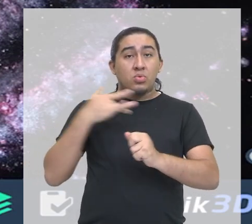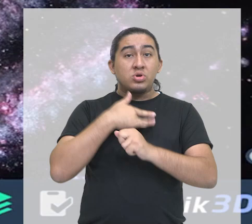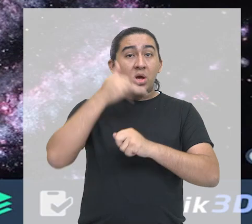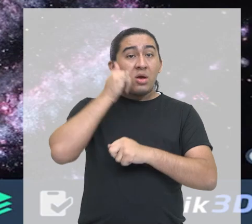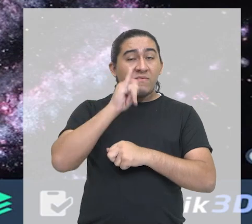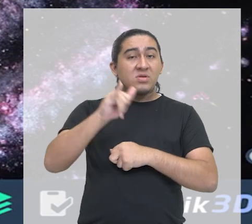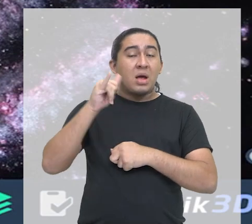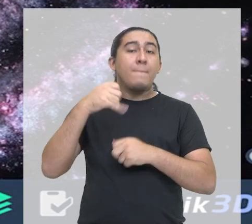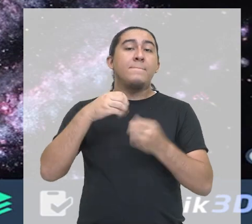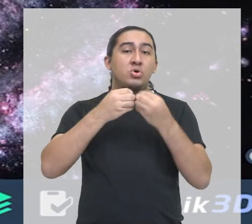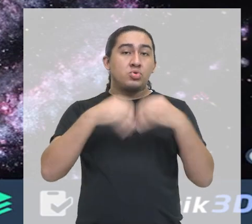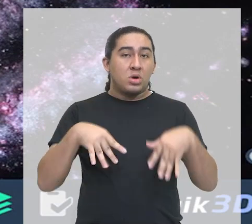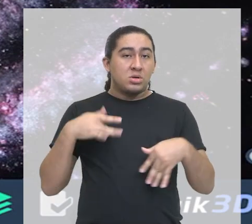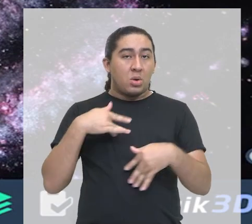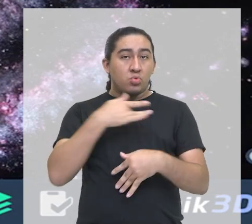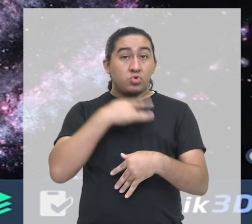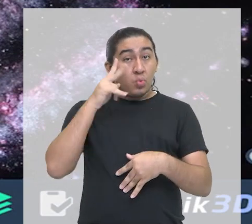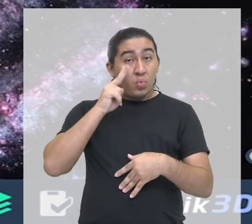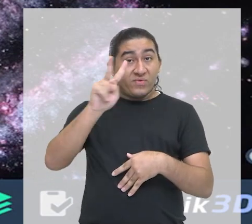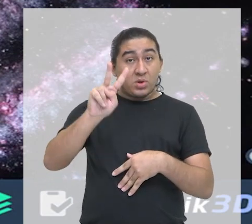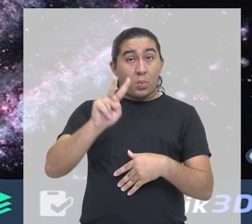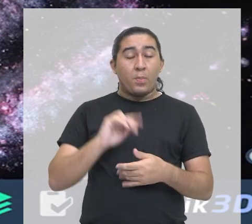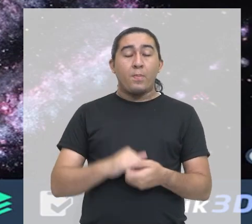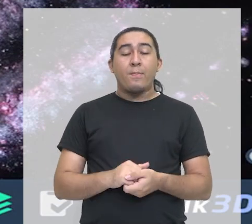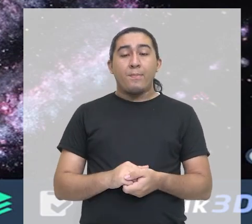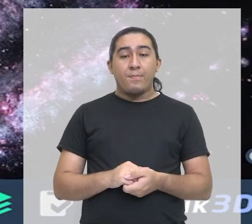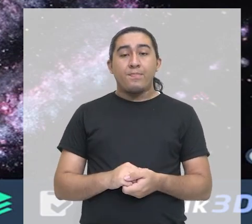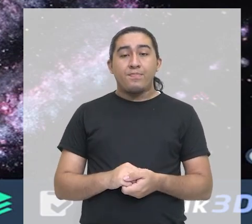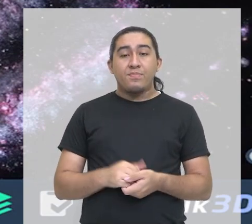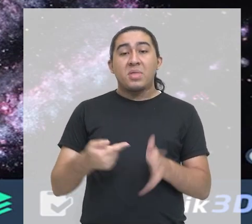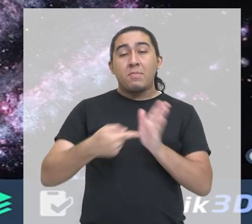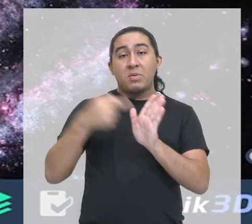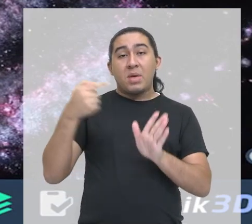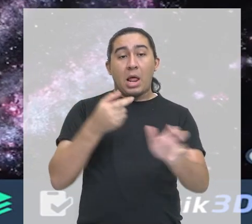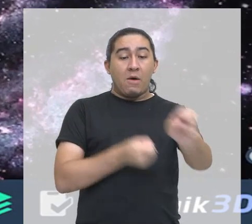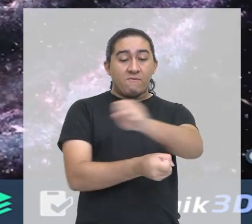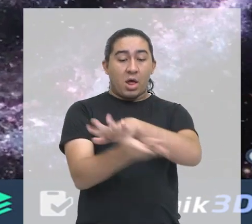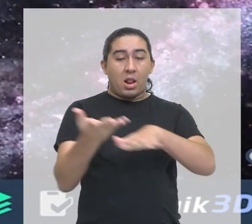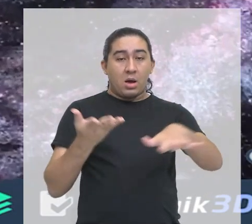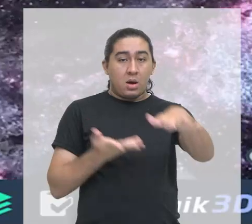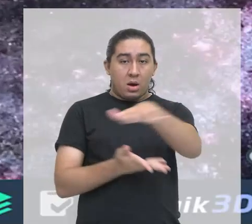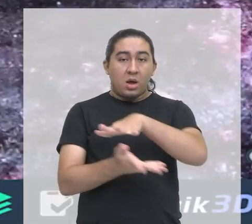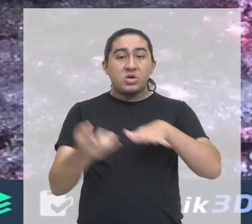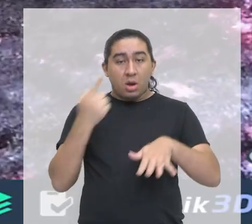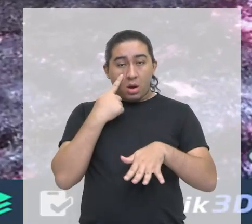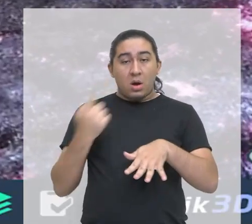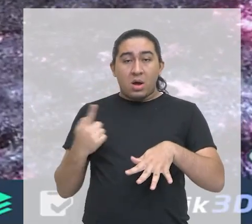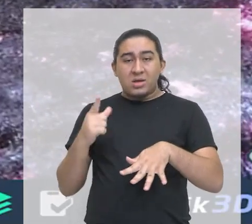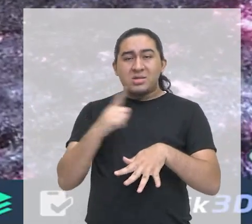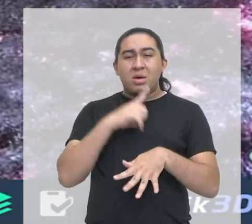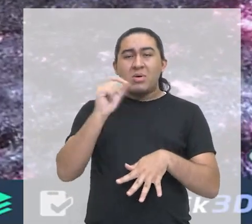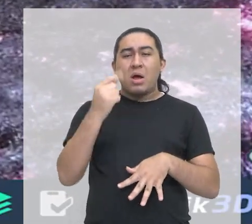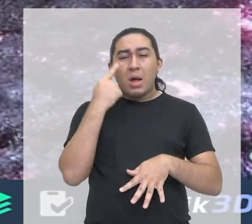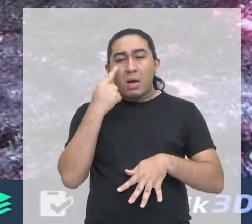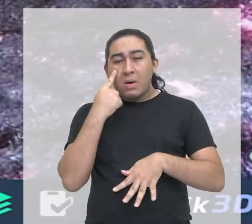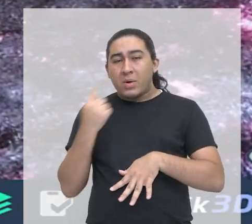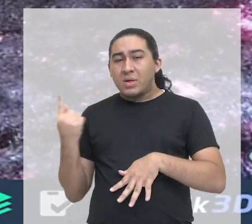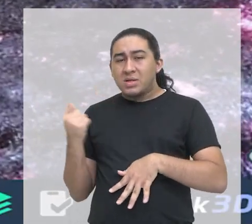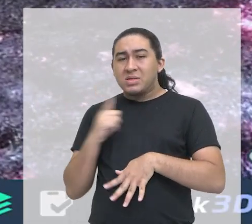danificar a visão. Bom, primeiro a gente começa aqui com a Via Láctea. Então, há ali um ponto de destaque que está piscando e